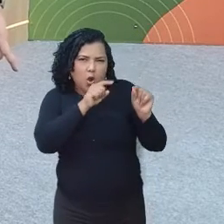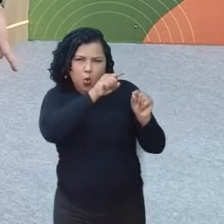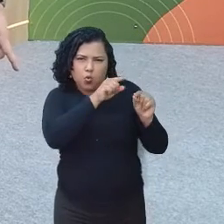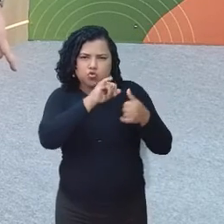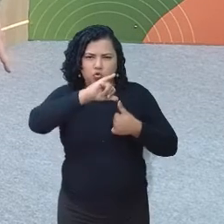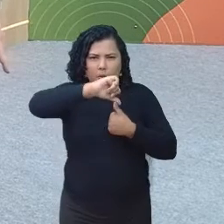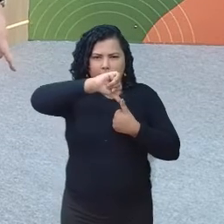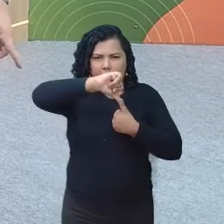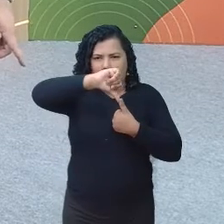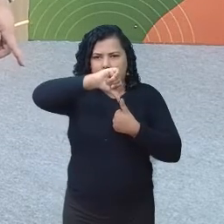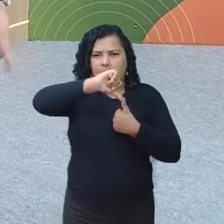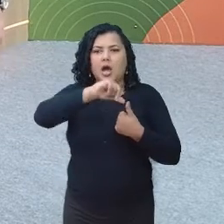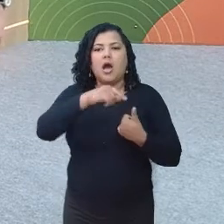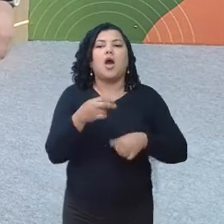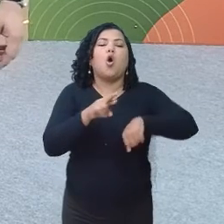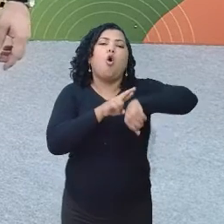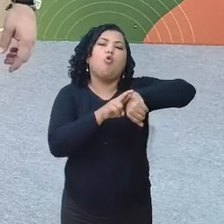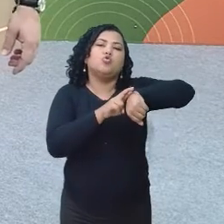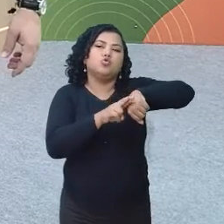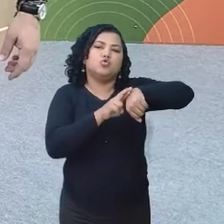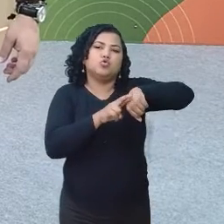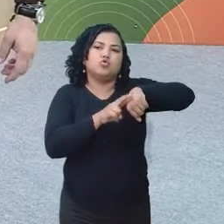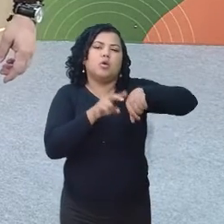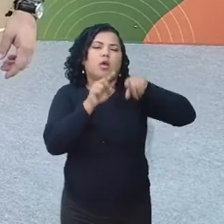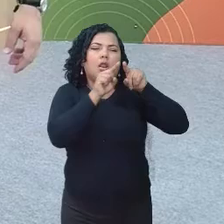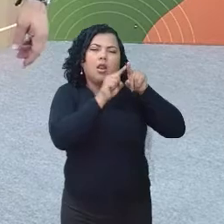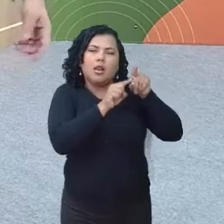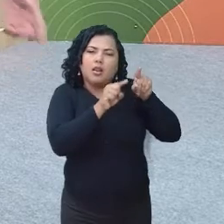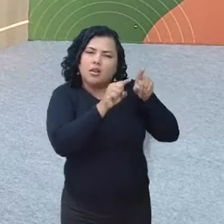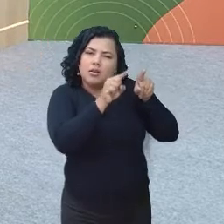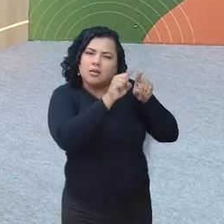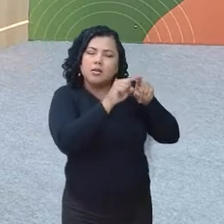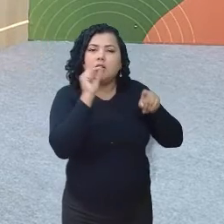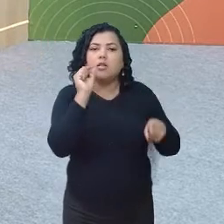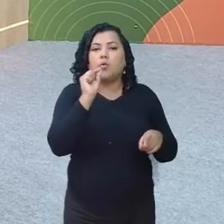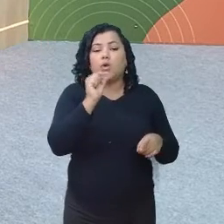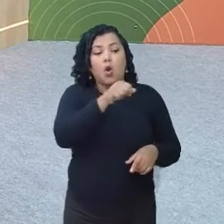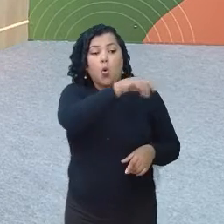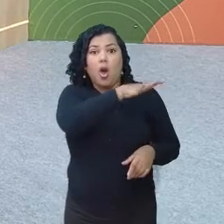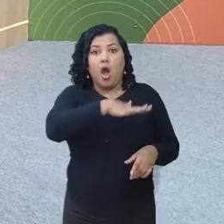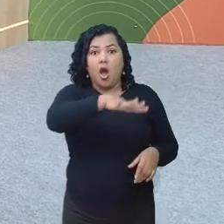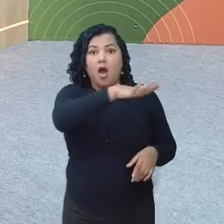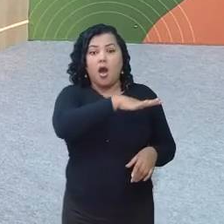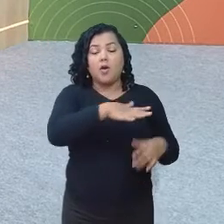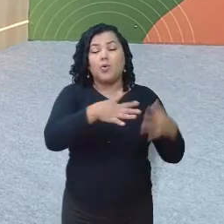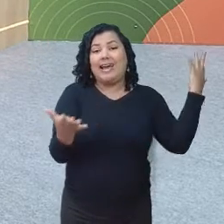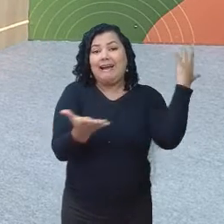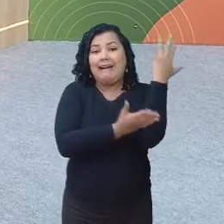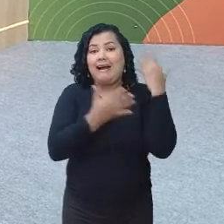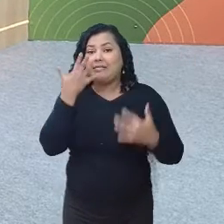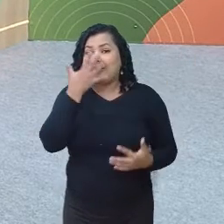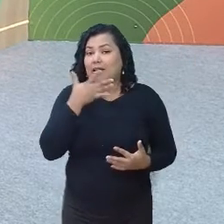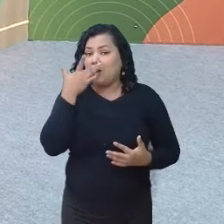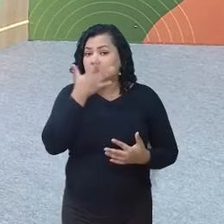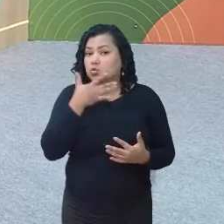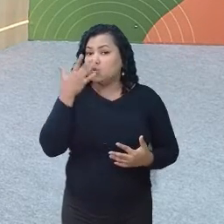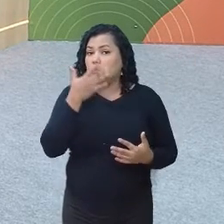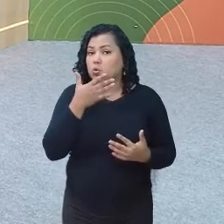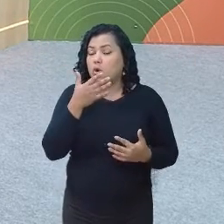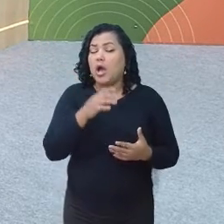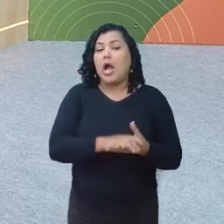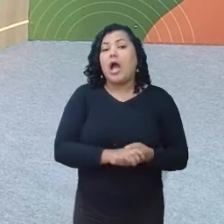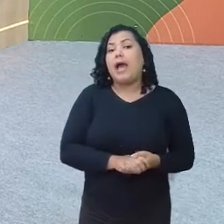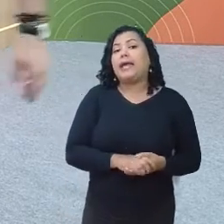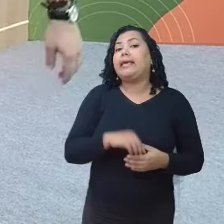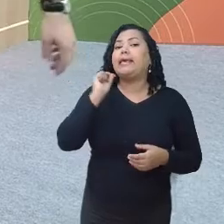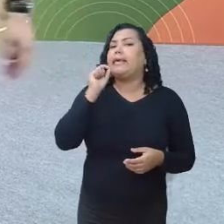estão em roxo, são as regiões onde a cana-de-açúcar ela foi cultivada pelos